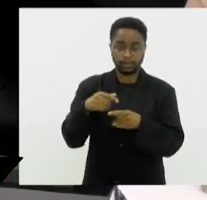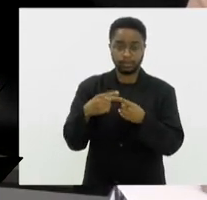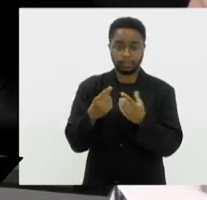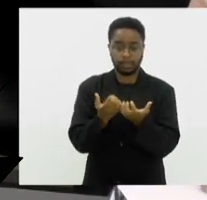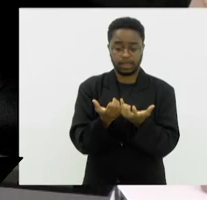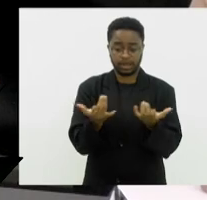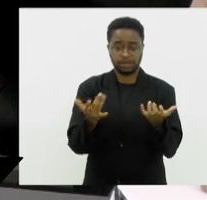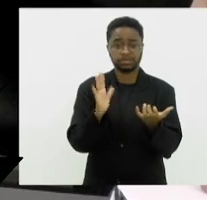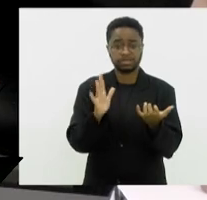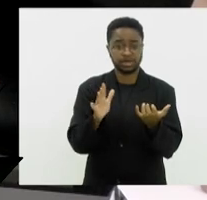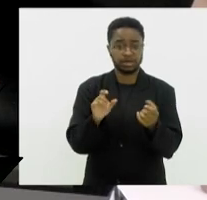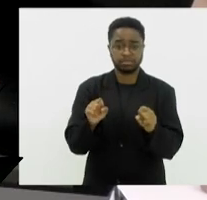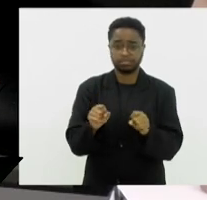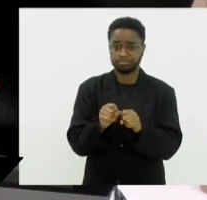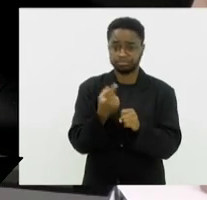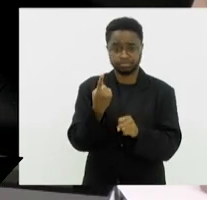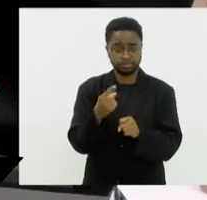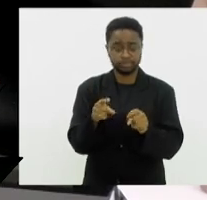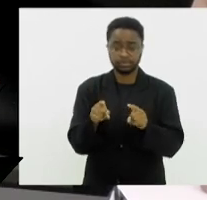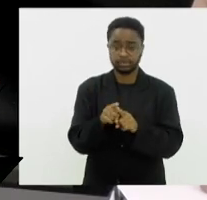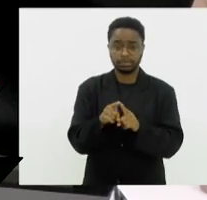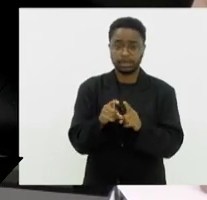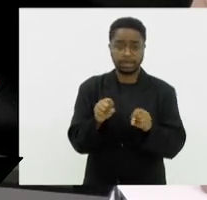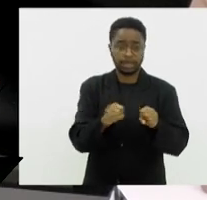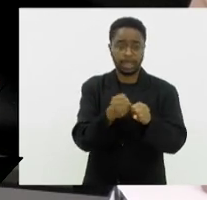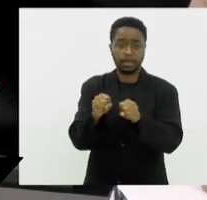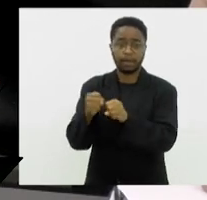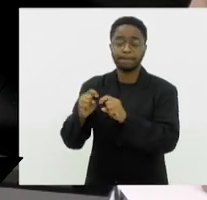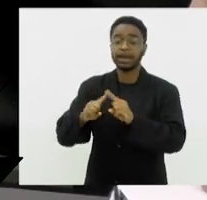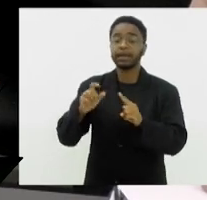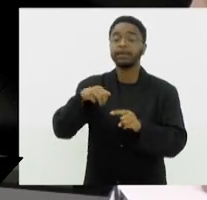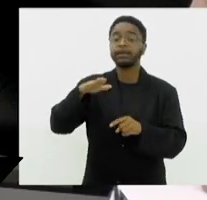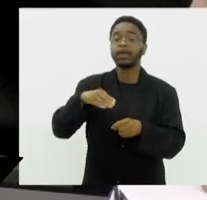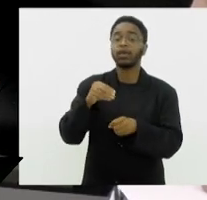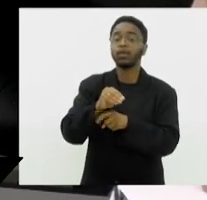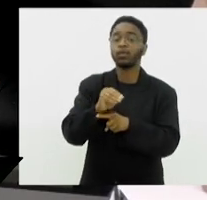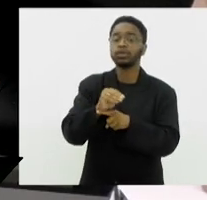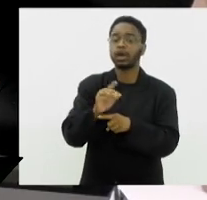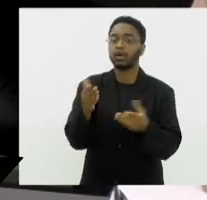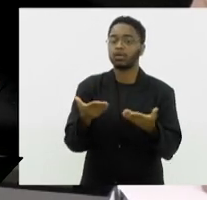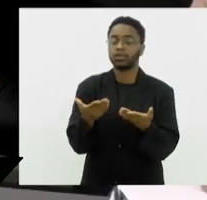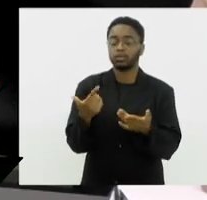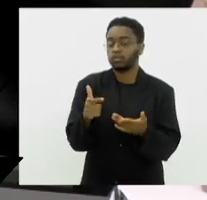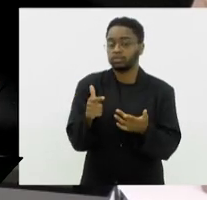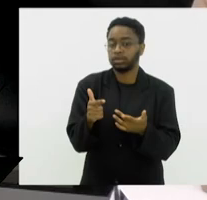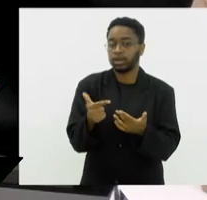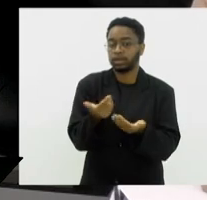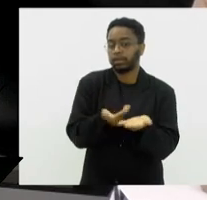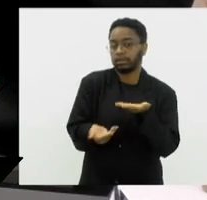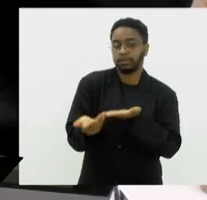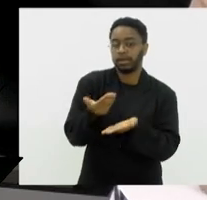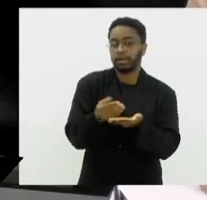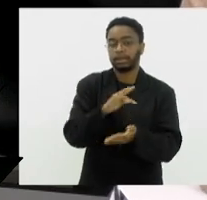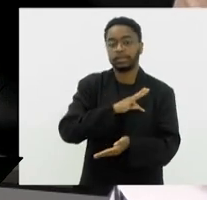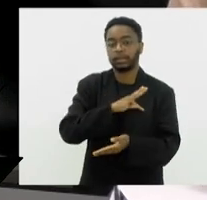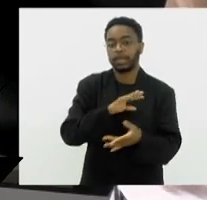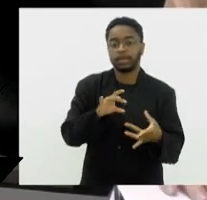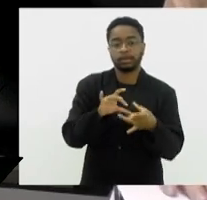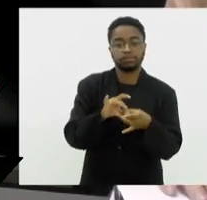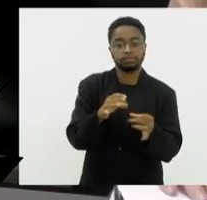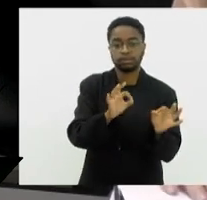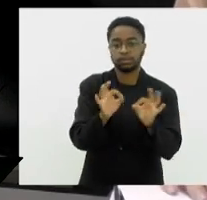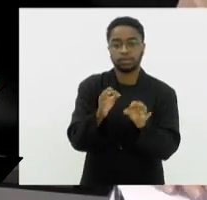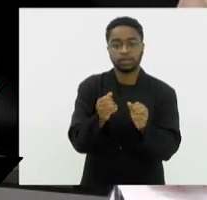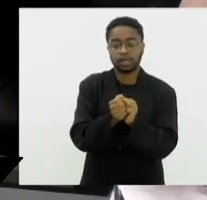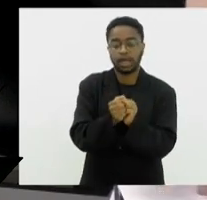está toda estourada, o alambrado estourado, e quem vai cuidar agora? Então, não teve uma cooperação, um termo de cooperação técnica com o município, não teve